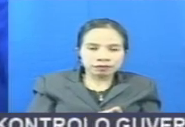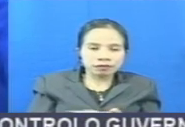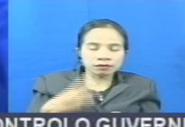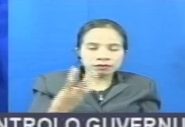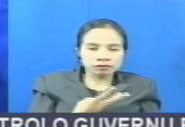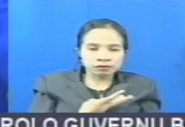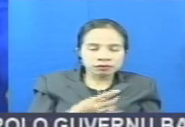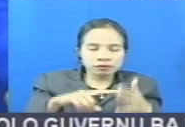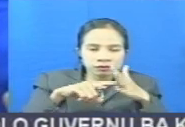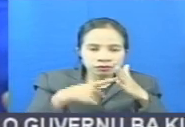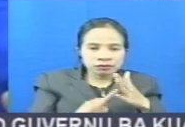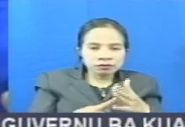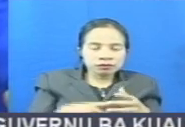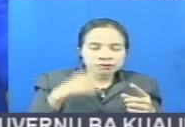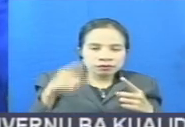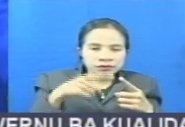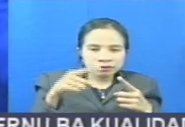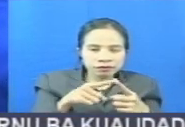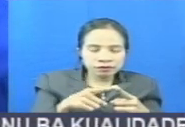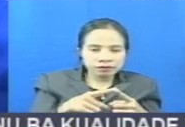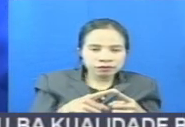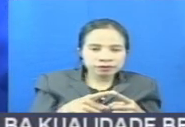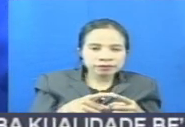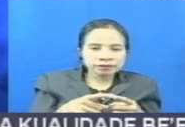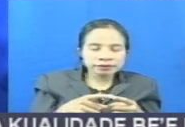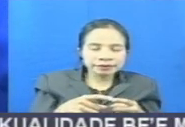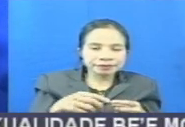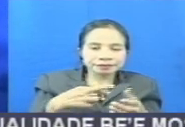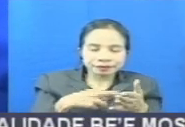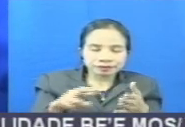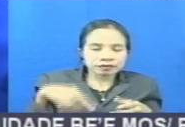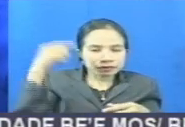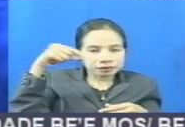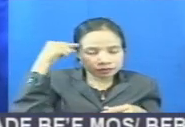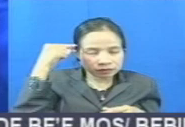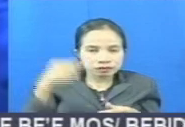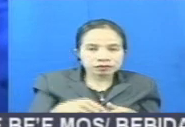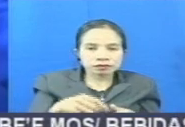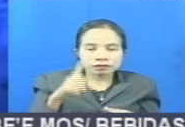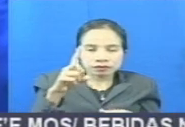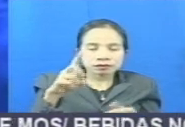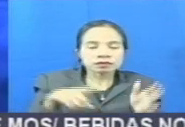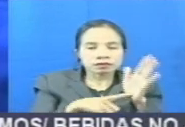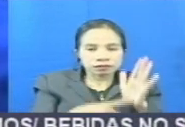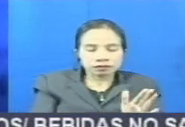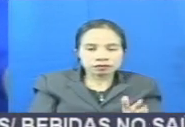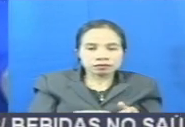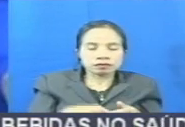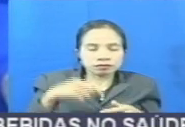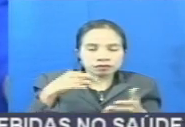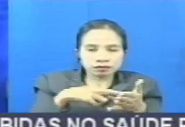ita haku mwen hira resolução do governo ne, loro ida hafo em publicação resolução do